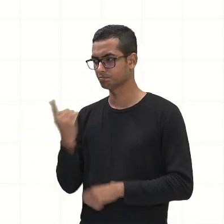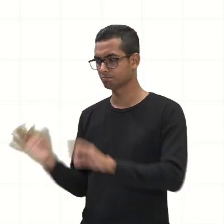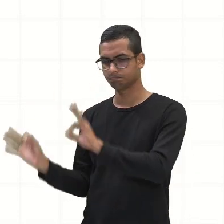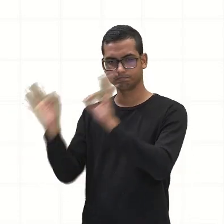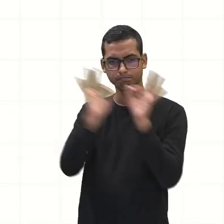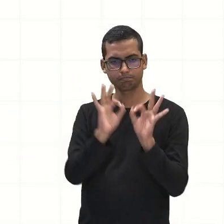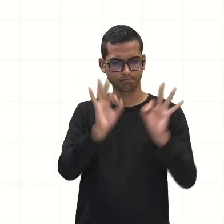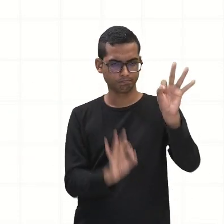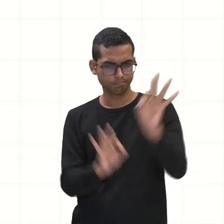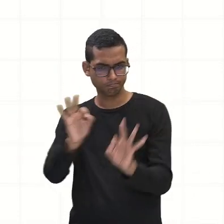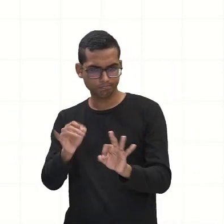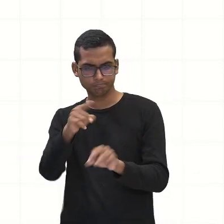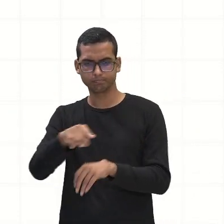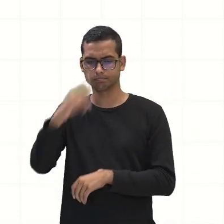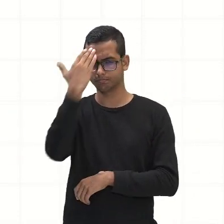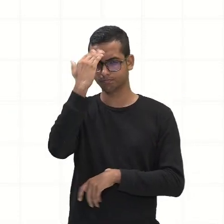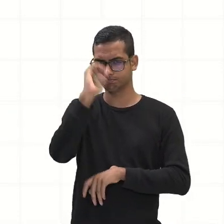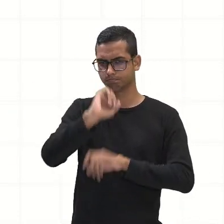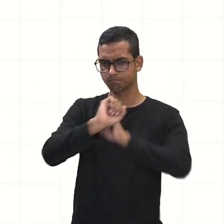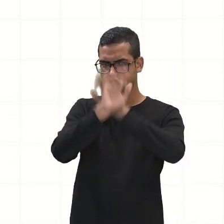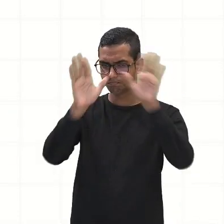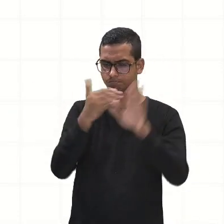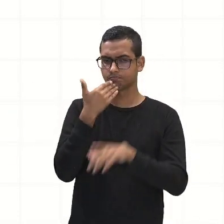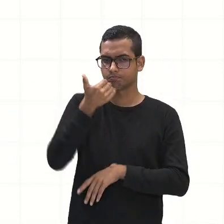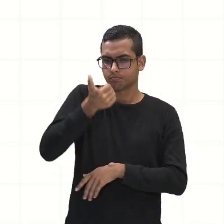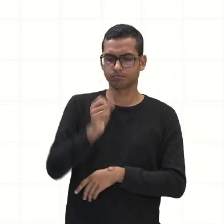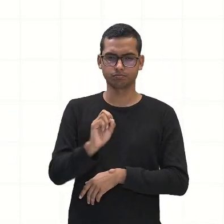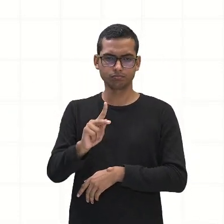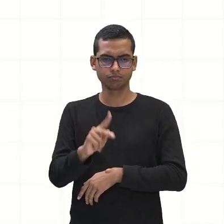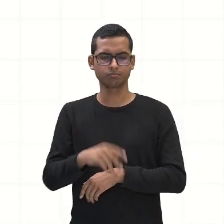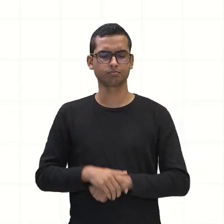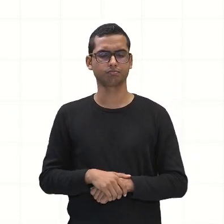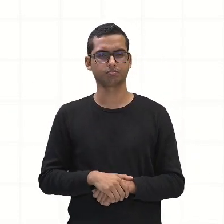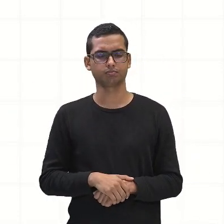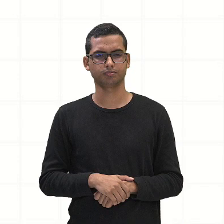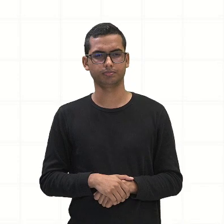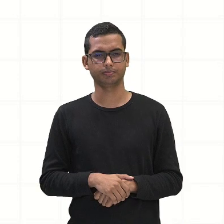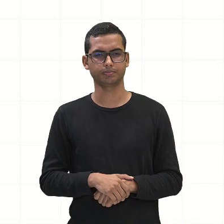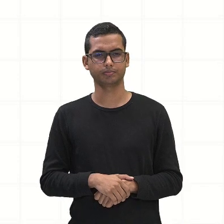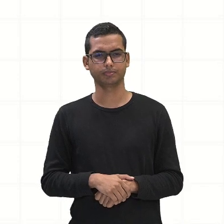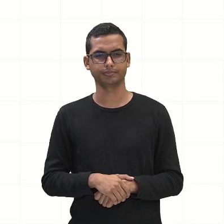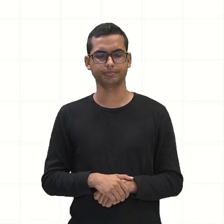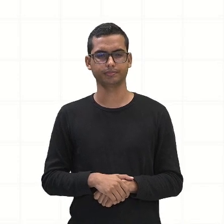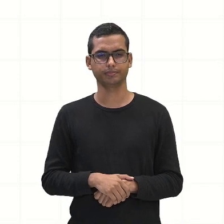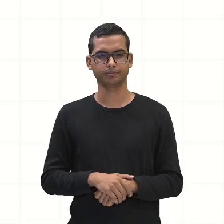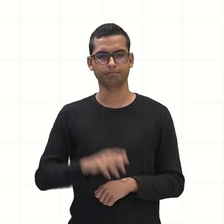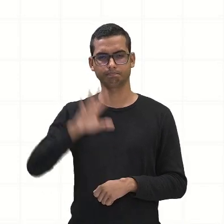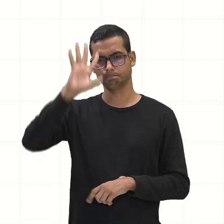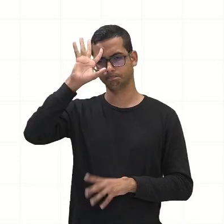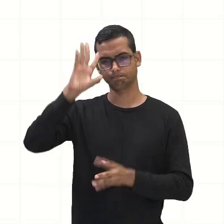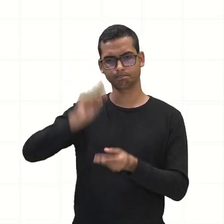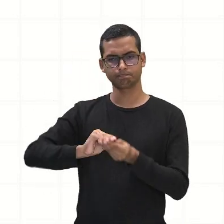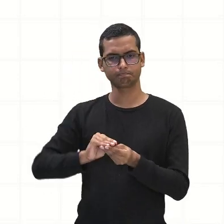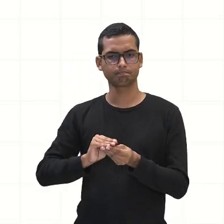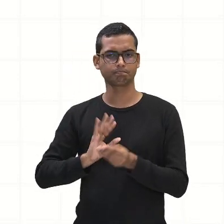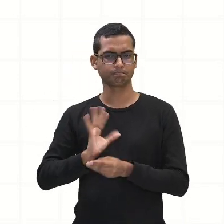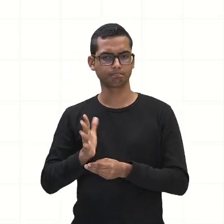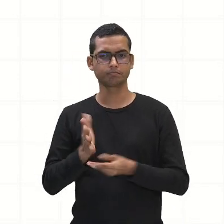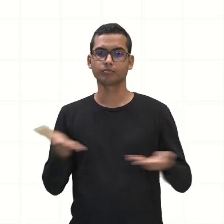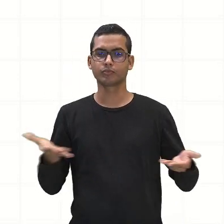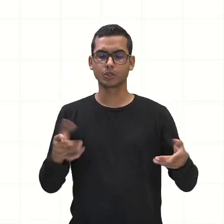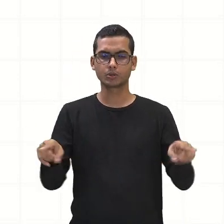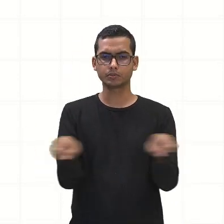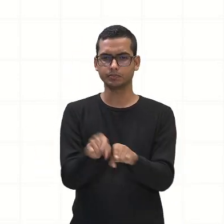mais organizado para vocês. Tá bom? Ficar digitado bonitinho. Ali foi só para compreender o raciocínio. Então, como eu já sei